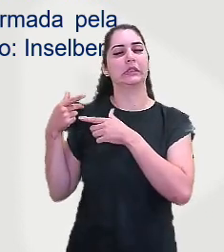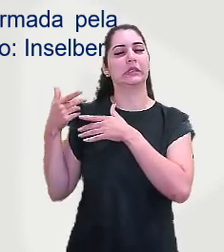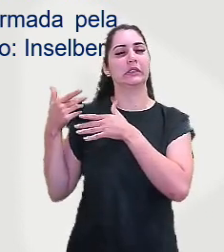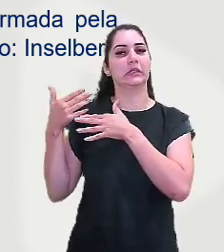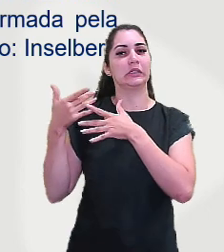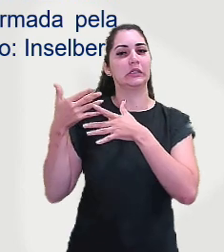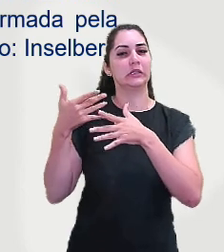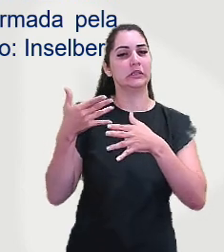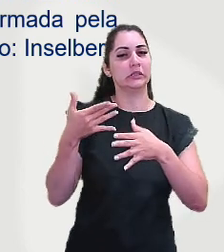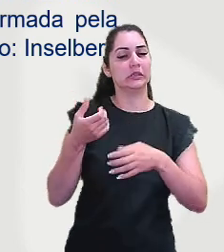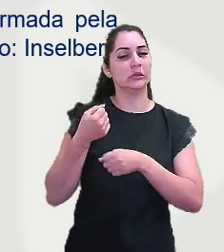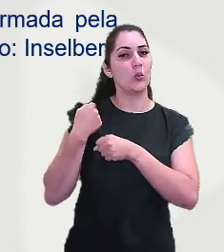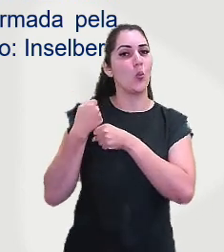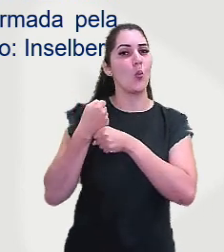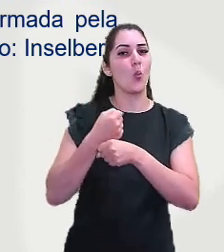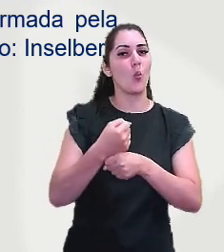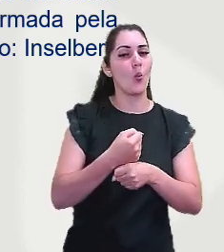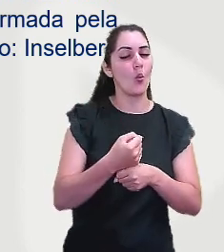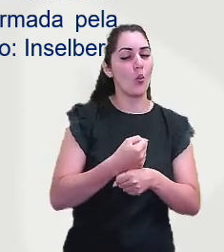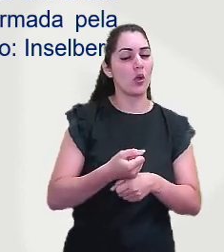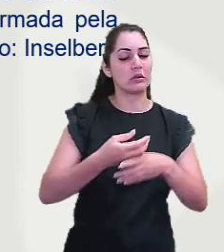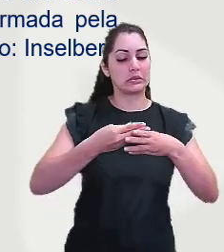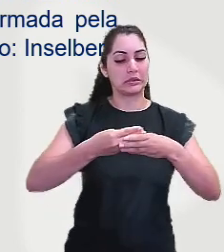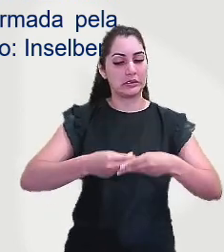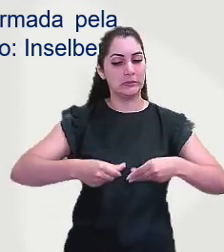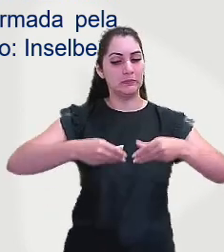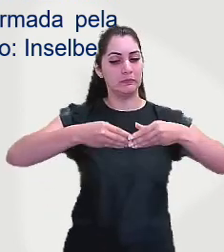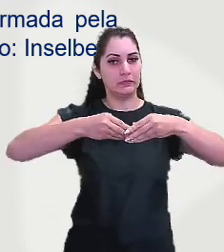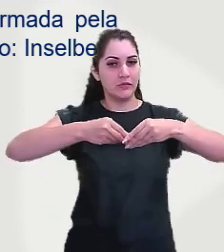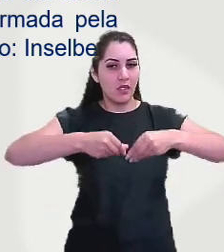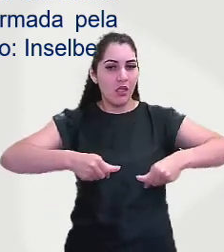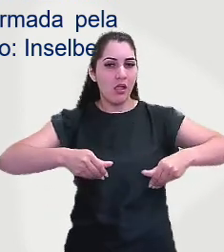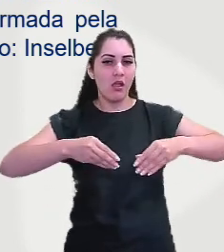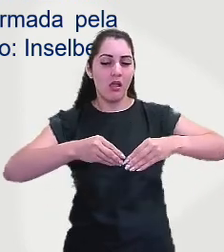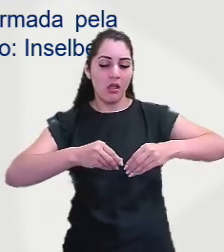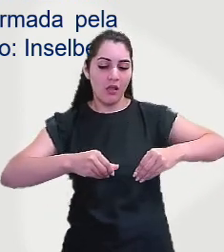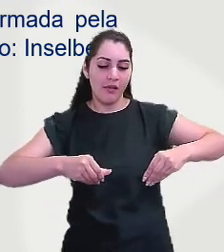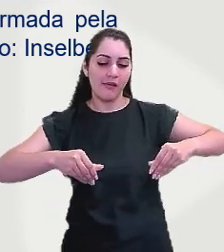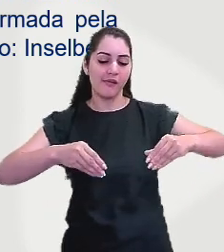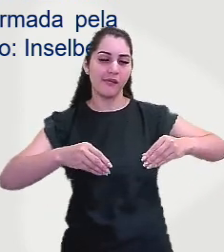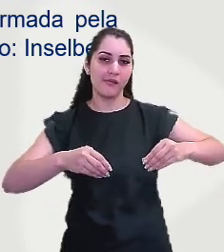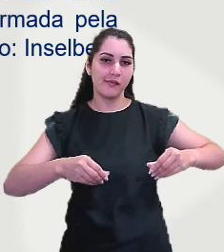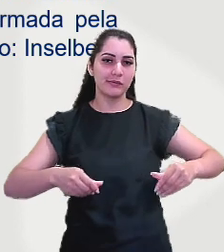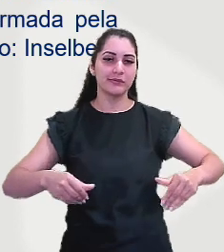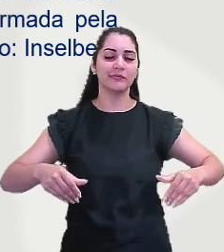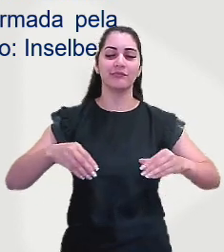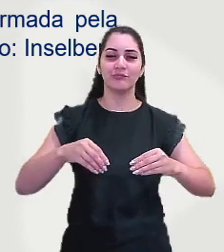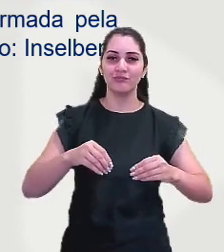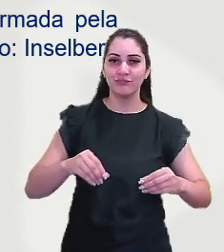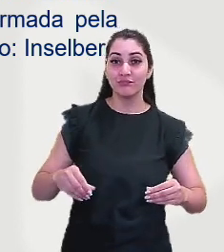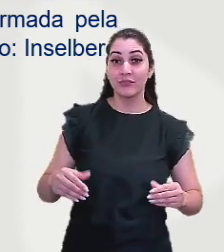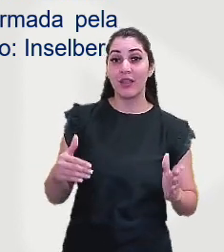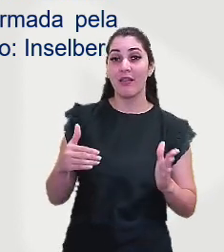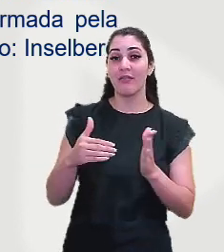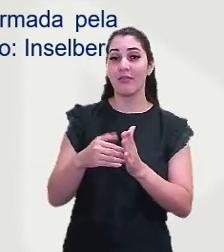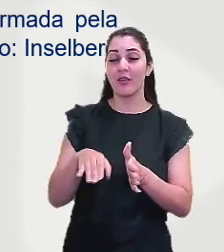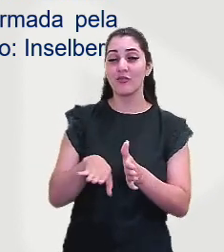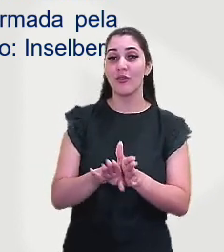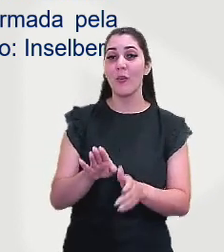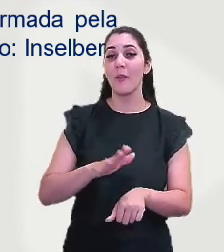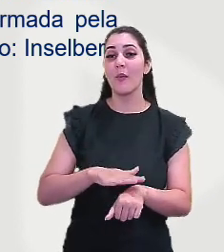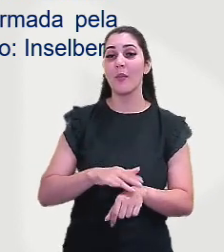ele foi desgastando toda aquela área maior, muito temperismo, né? Aí ela foi sendo erodida, e até que chegou um